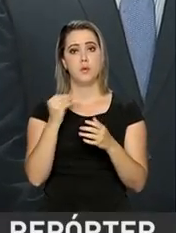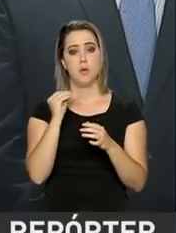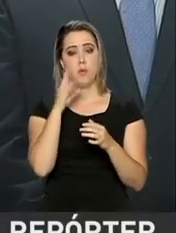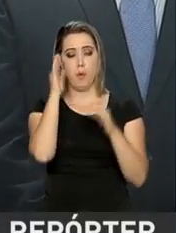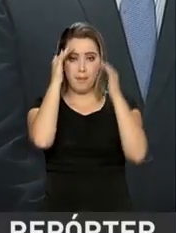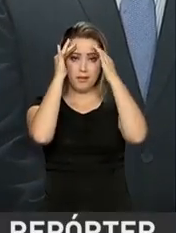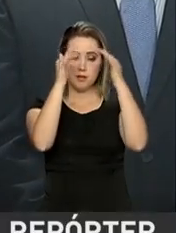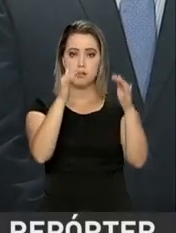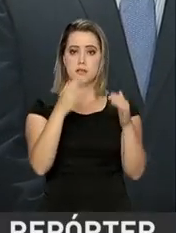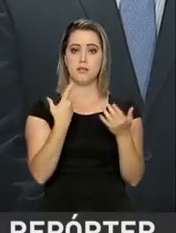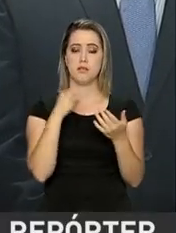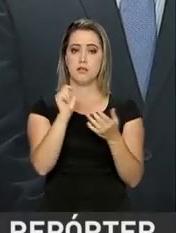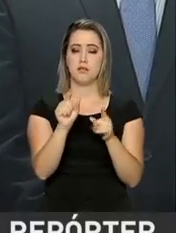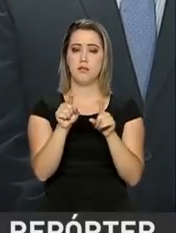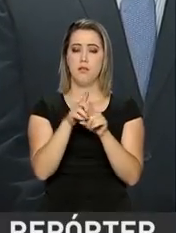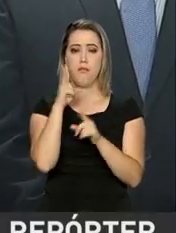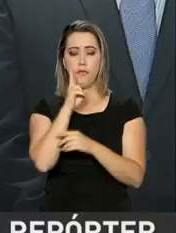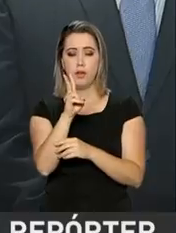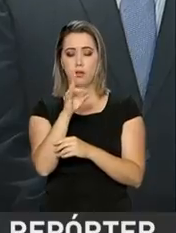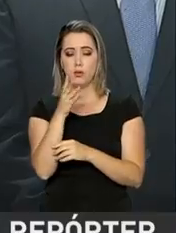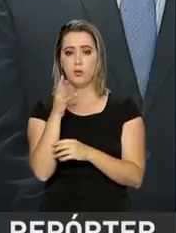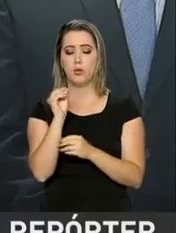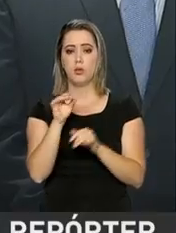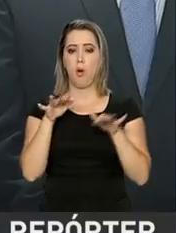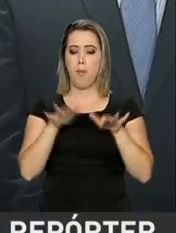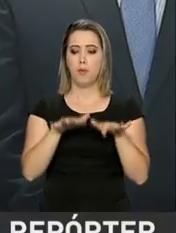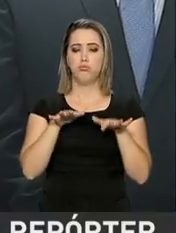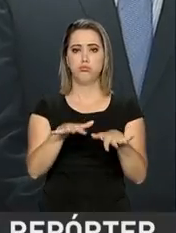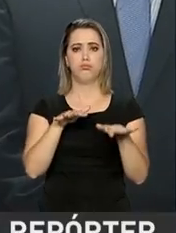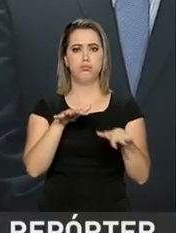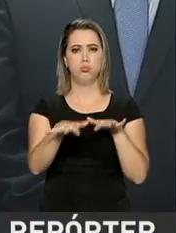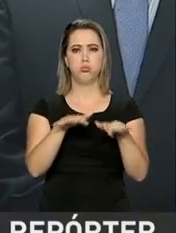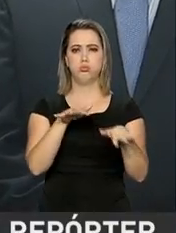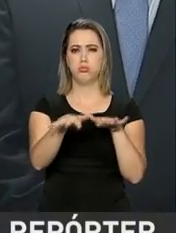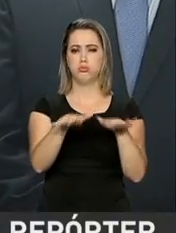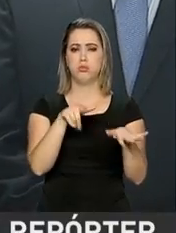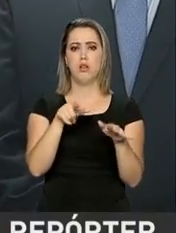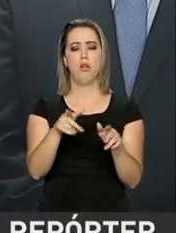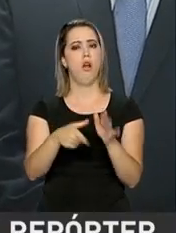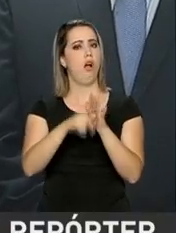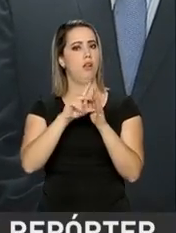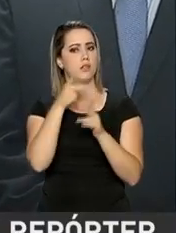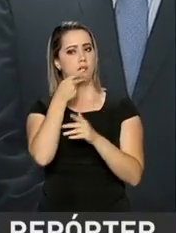uma manifestação estava prevista como